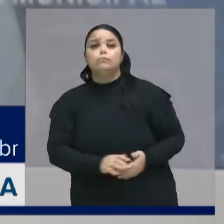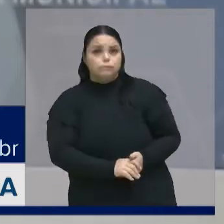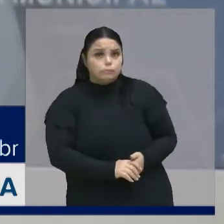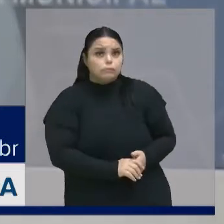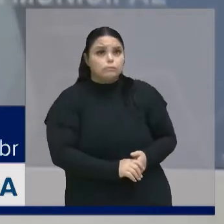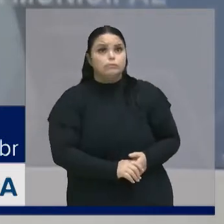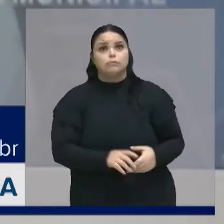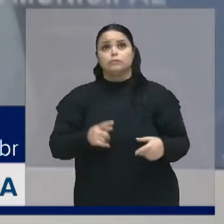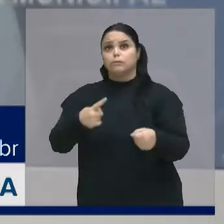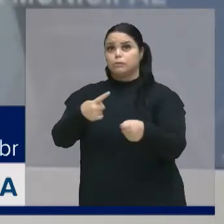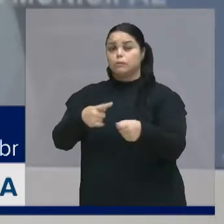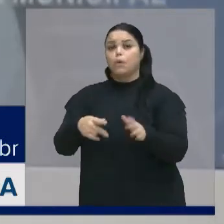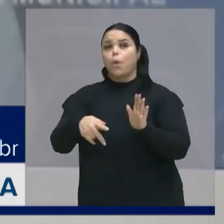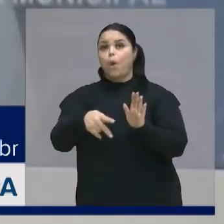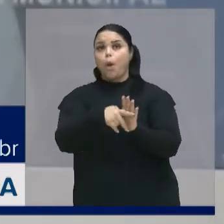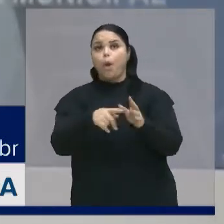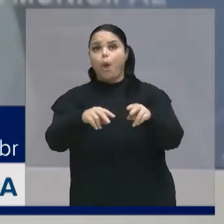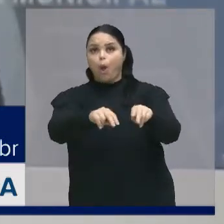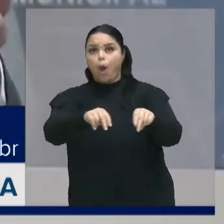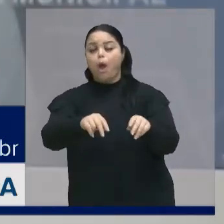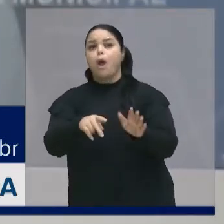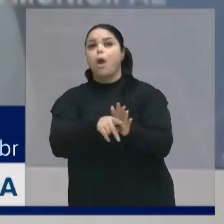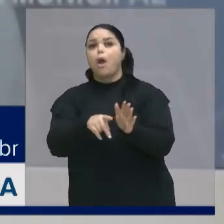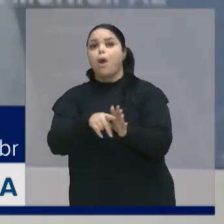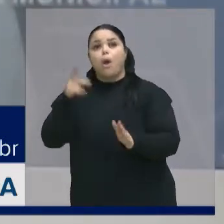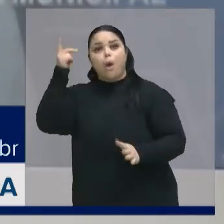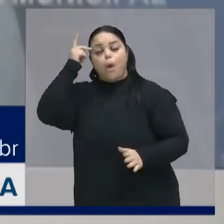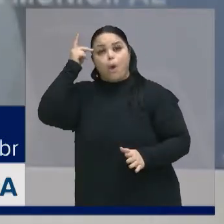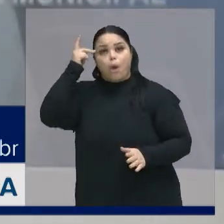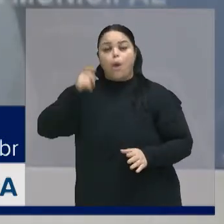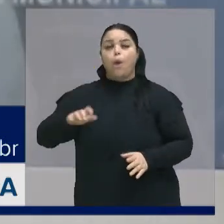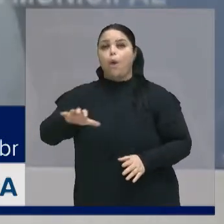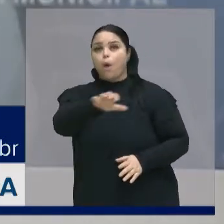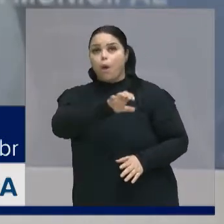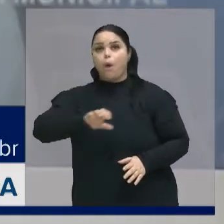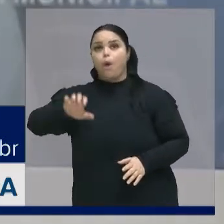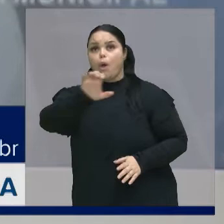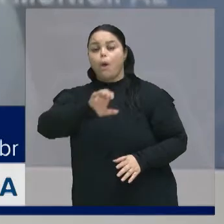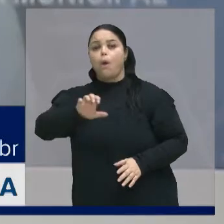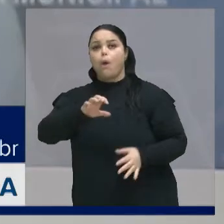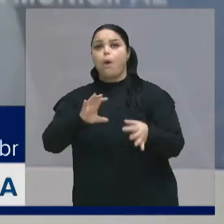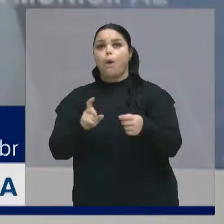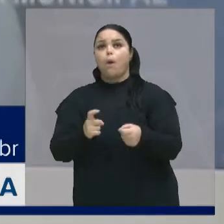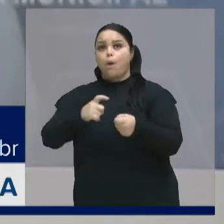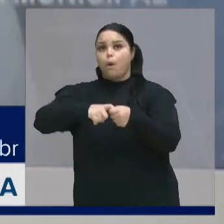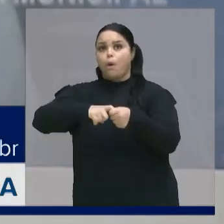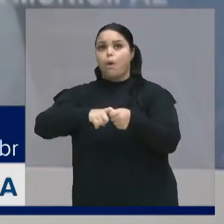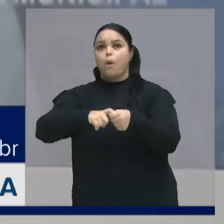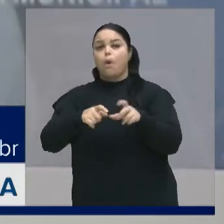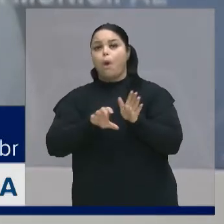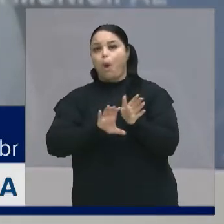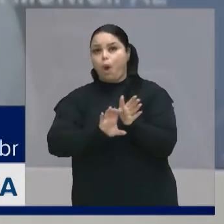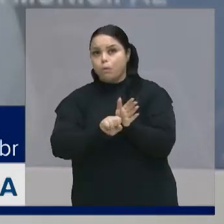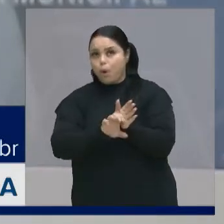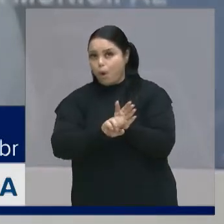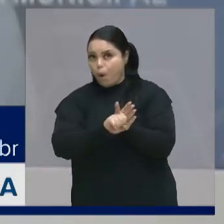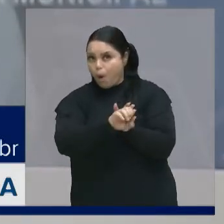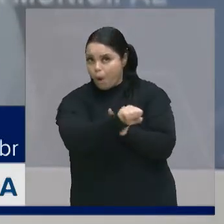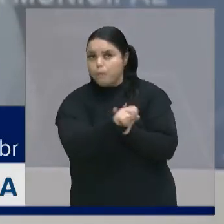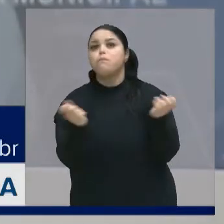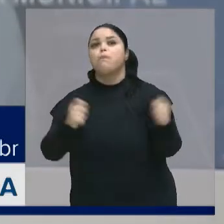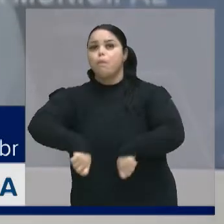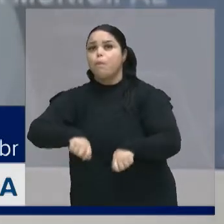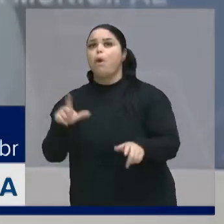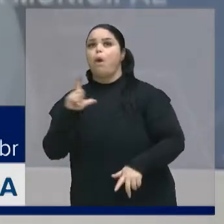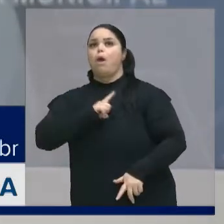as propriedades rurais de todo o Estado de São Paulo, num convênio com a Google, para que esses pudessem